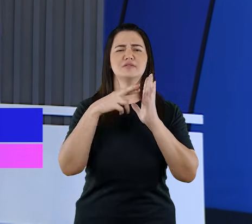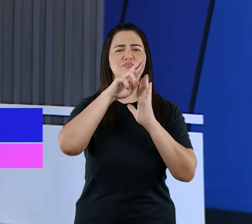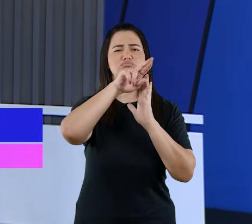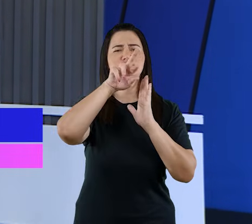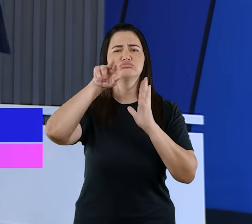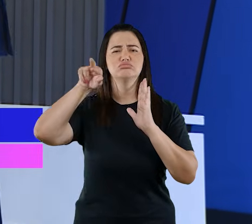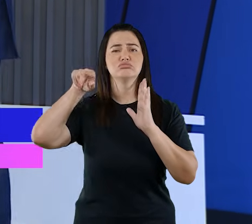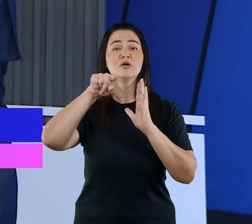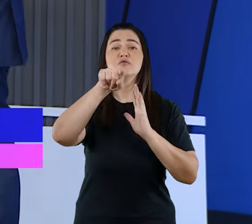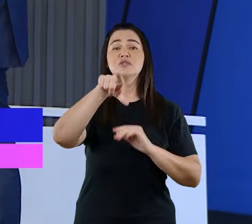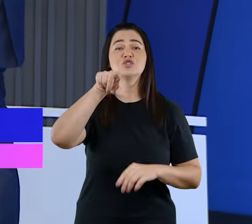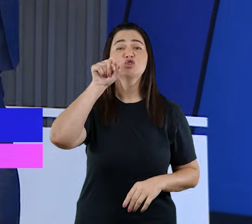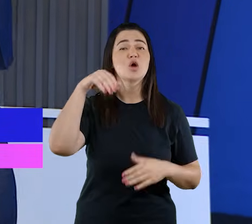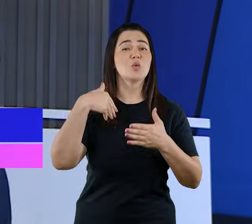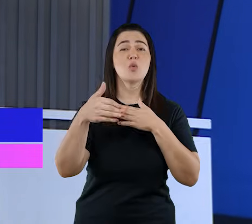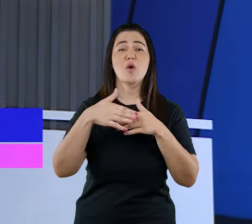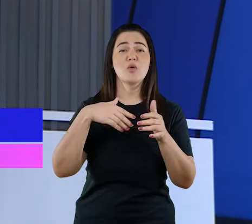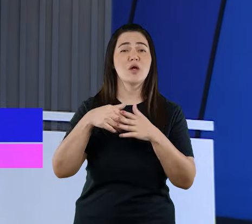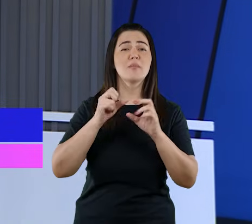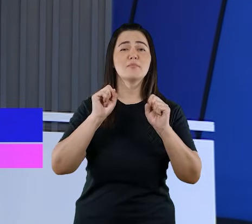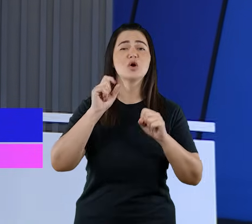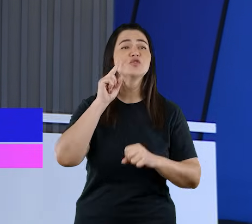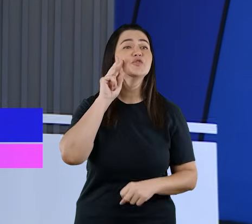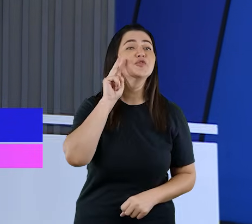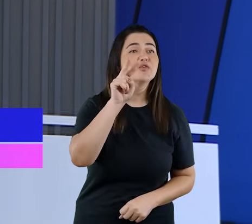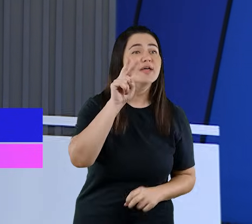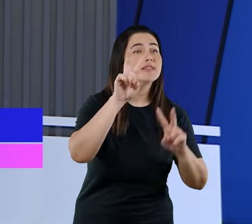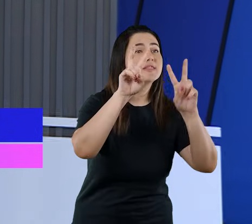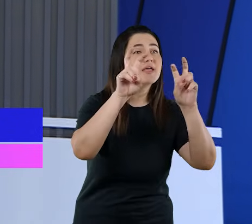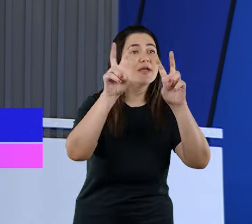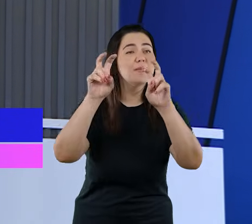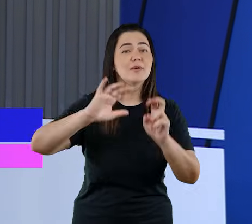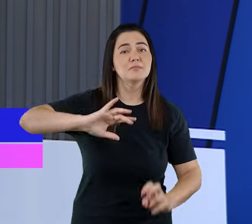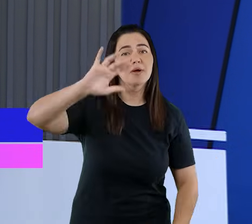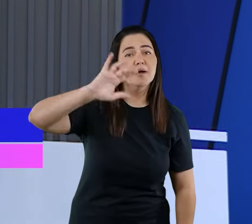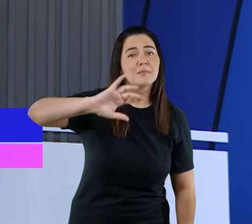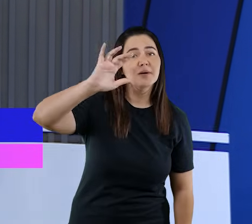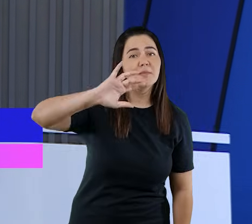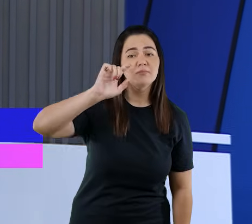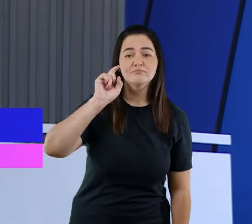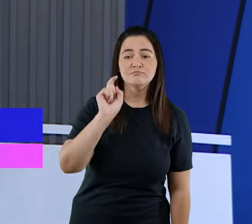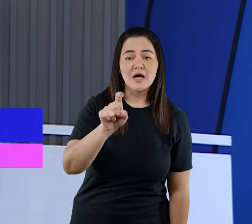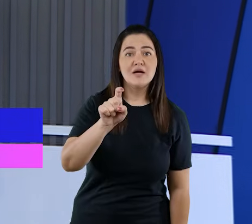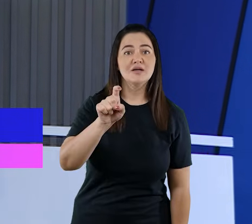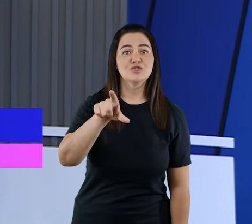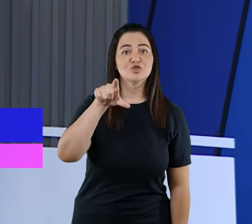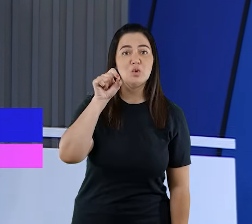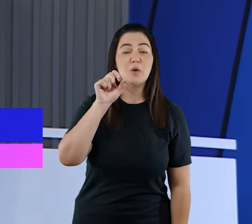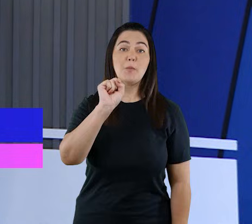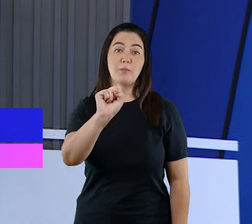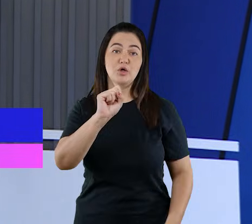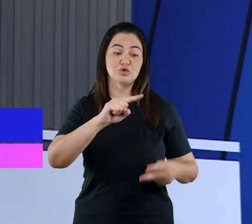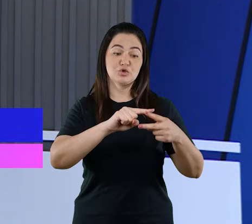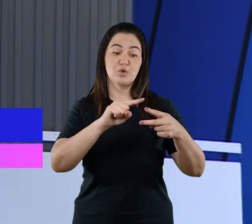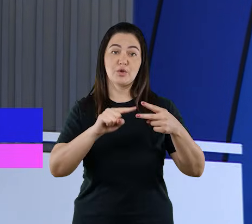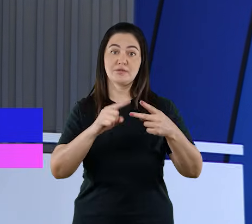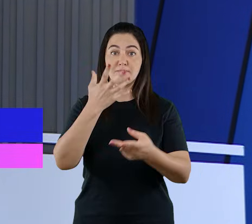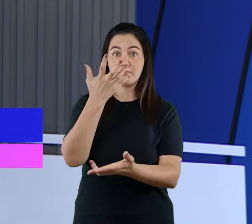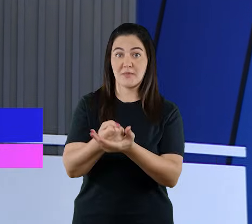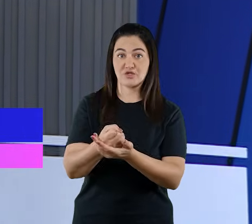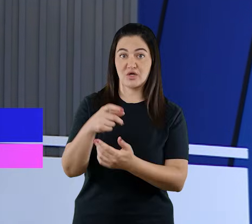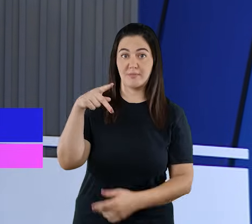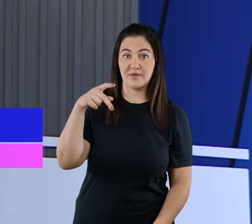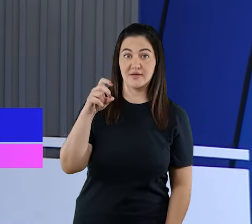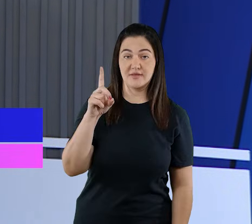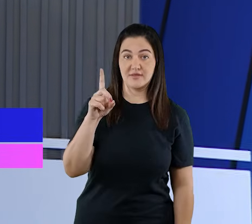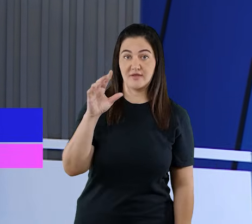na Escola Bíblica. Você escolhe o seu material, você clica aqui no escolher, você decide se quer baixar em PDF ou